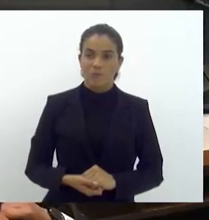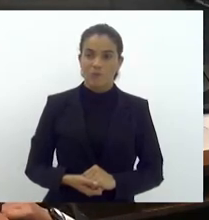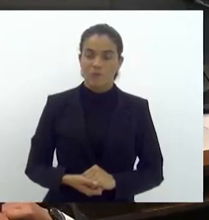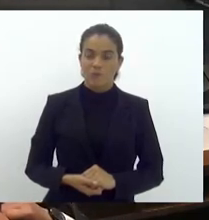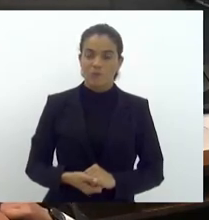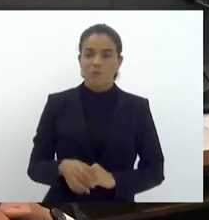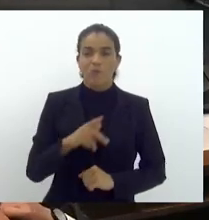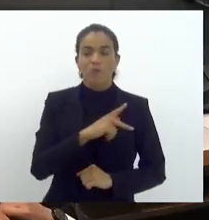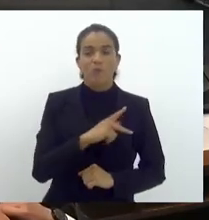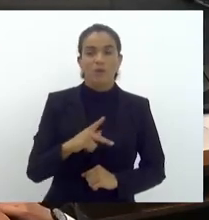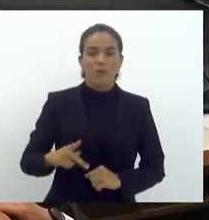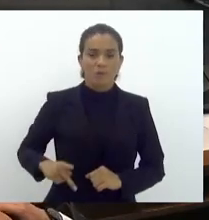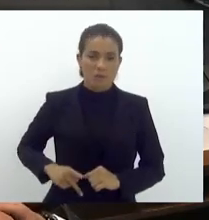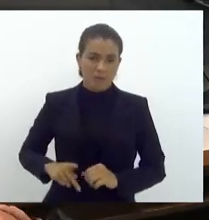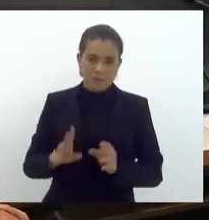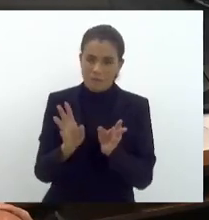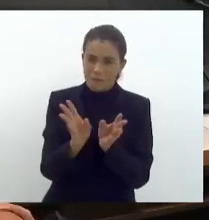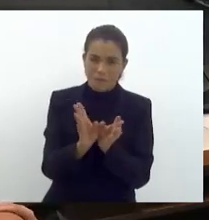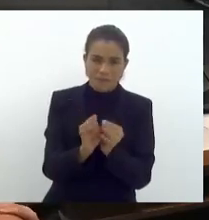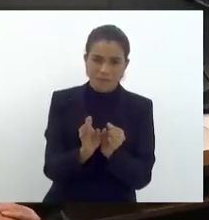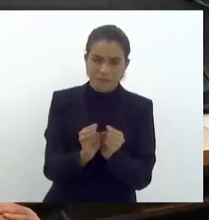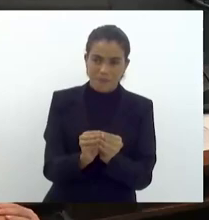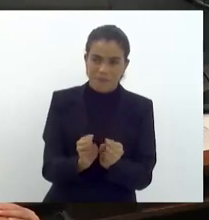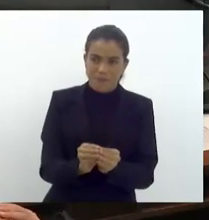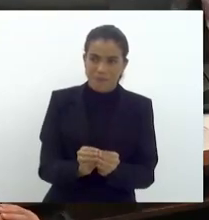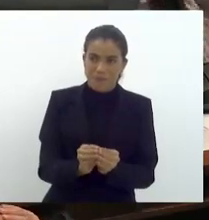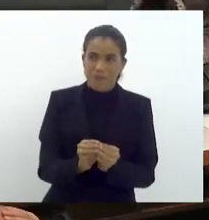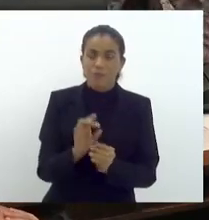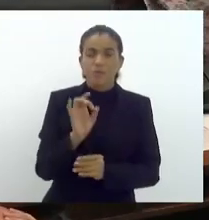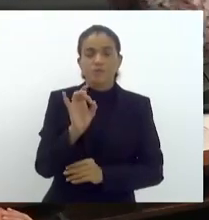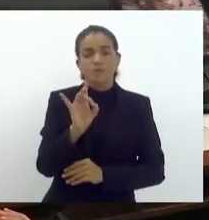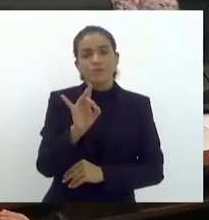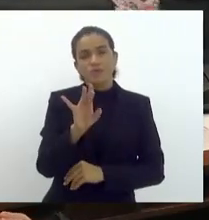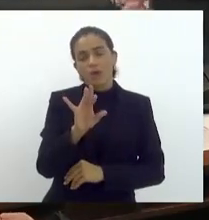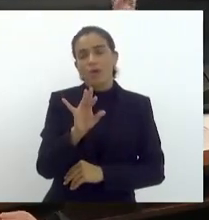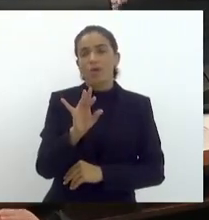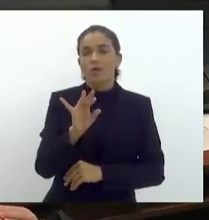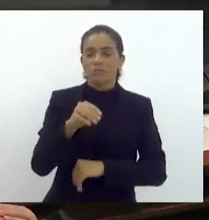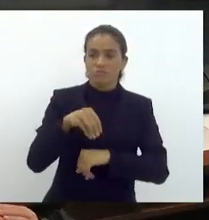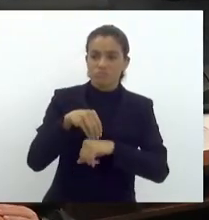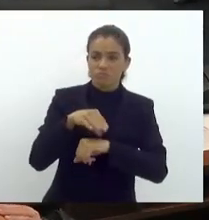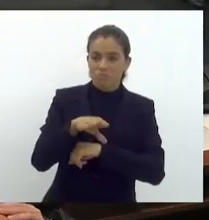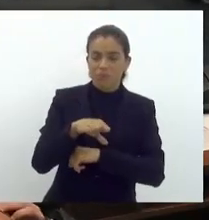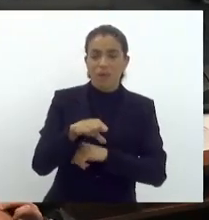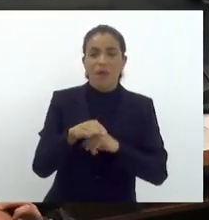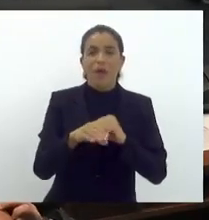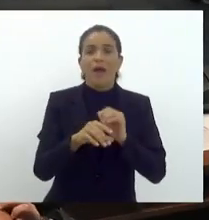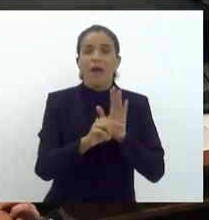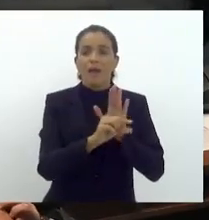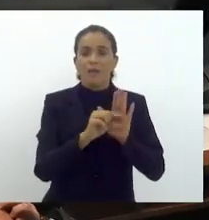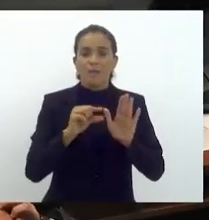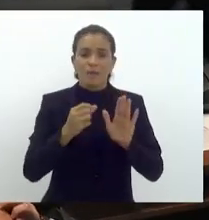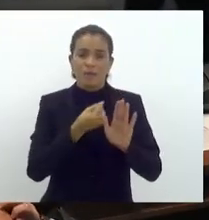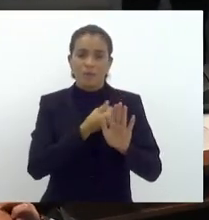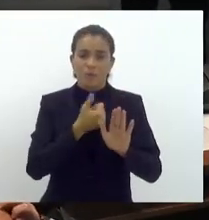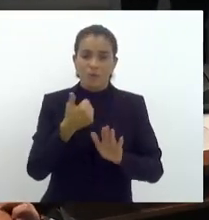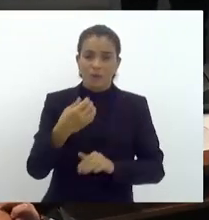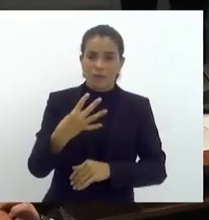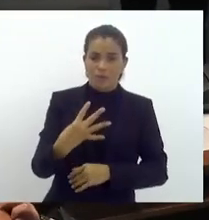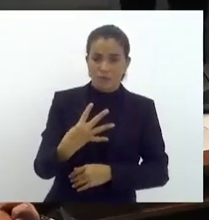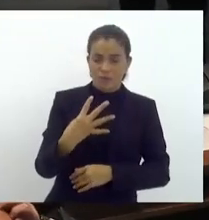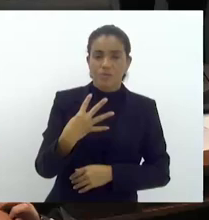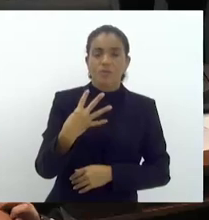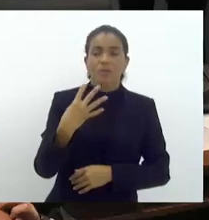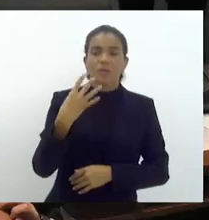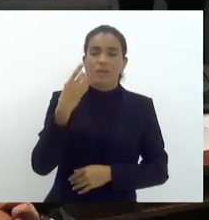Presidente serei muito breve queria pontuar aqui a emenda número 14 da autoria da